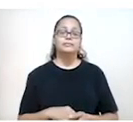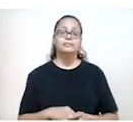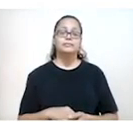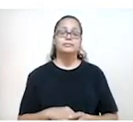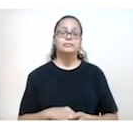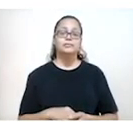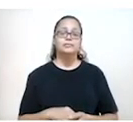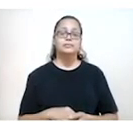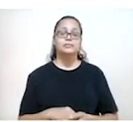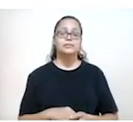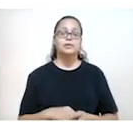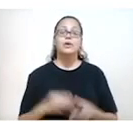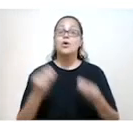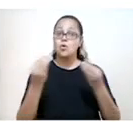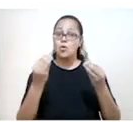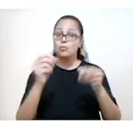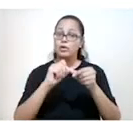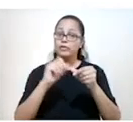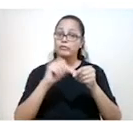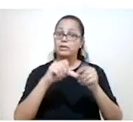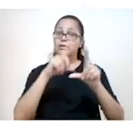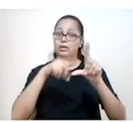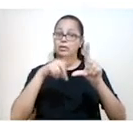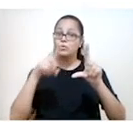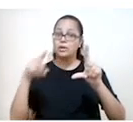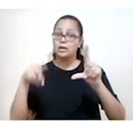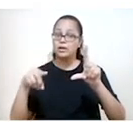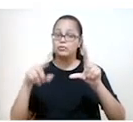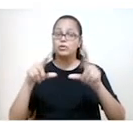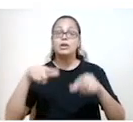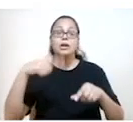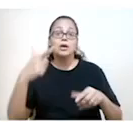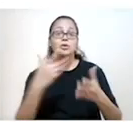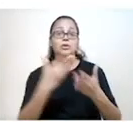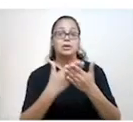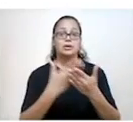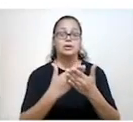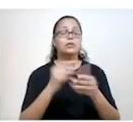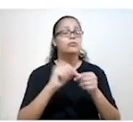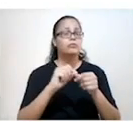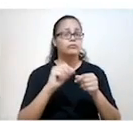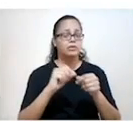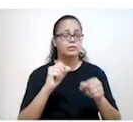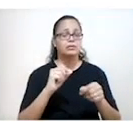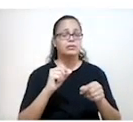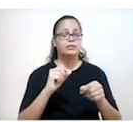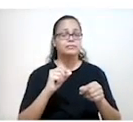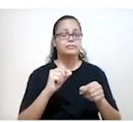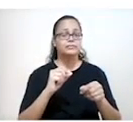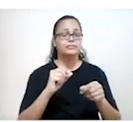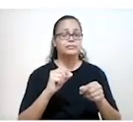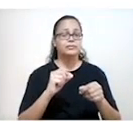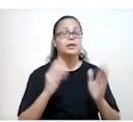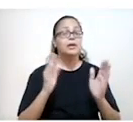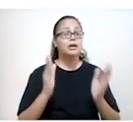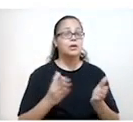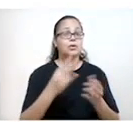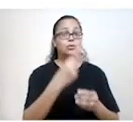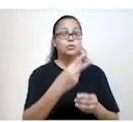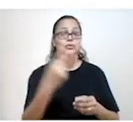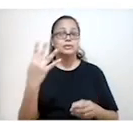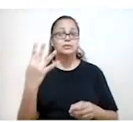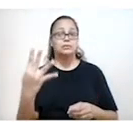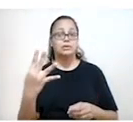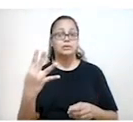Eu estou explicando como que montaria o gráfico. Depois na próxima aula a gente vai fazendo bonitinho. Aqui é o ponto 2, 4. Ó.